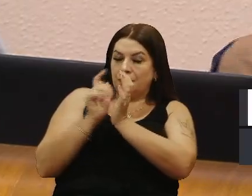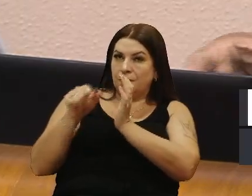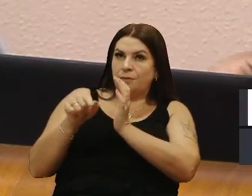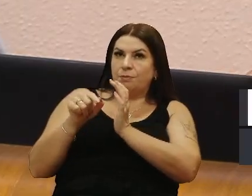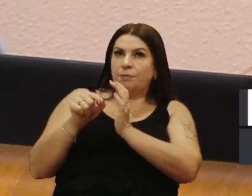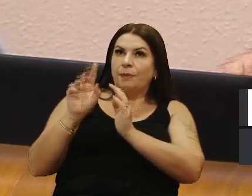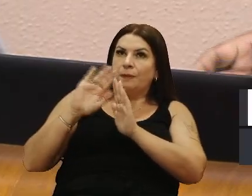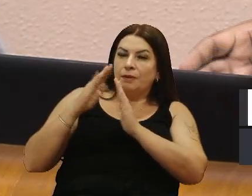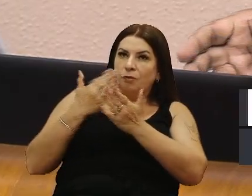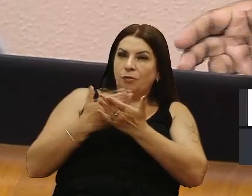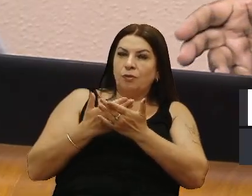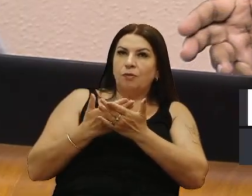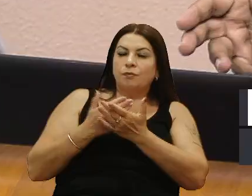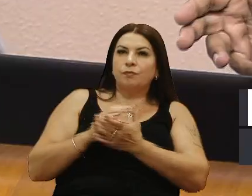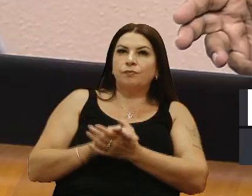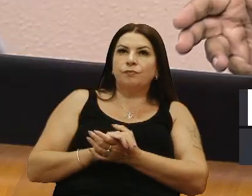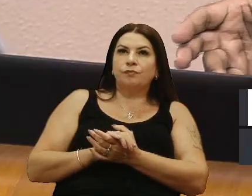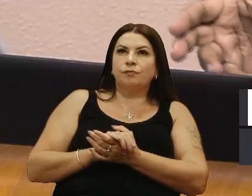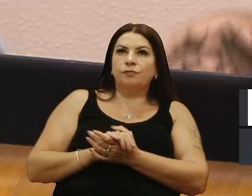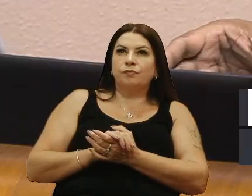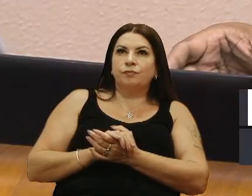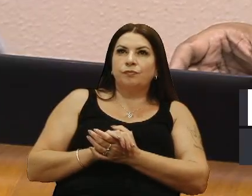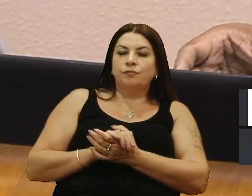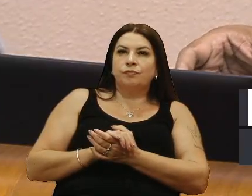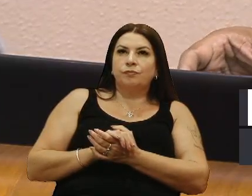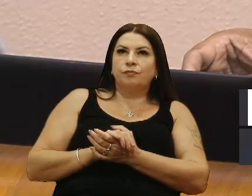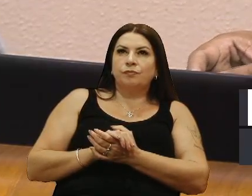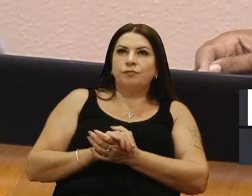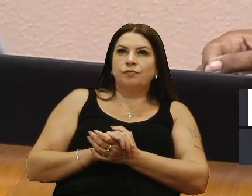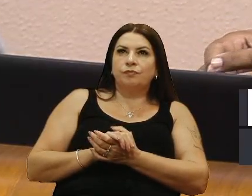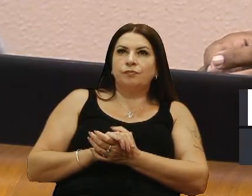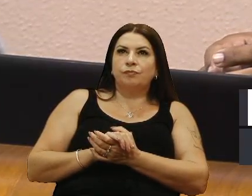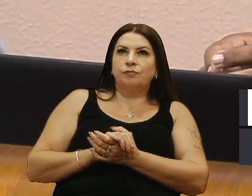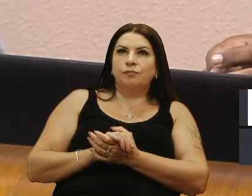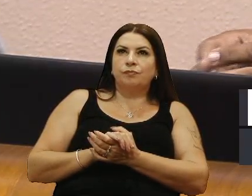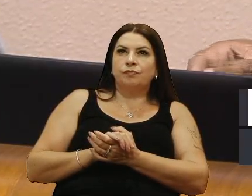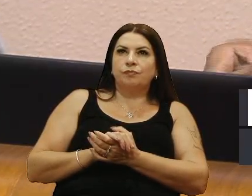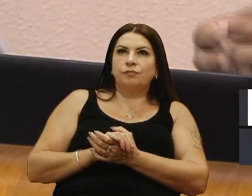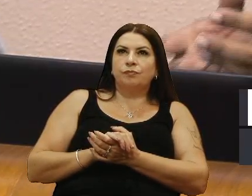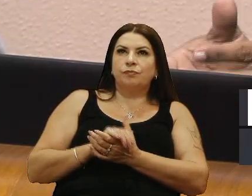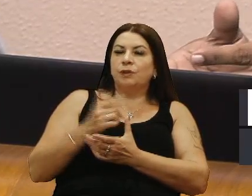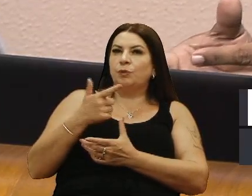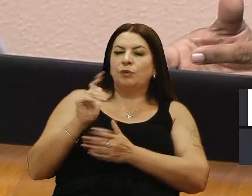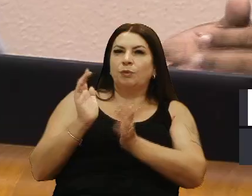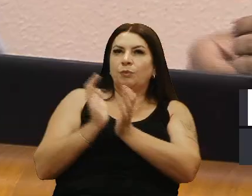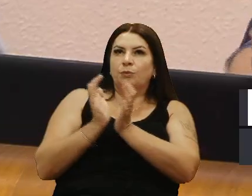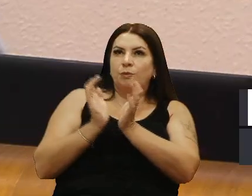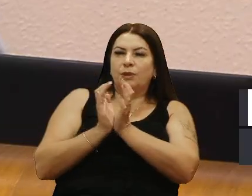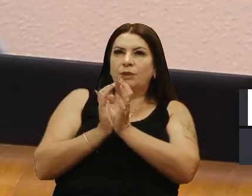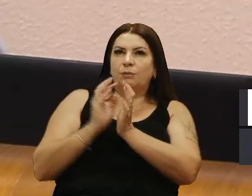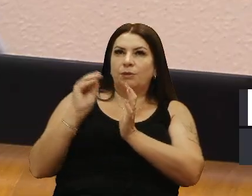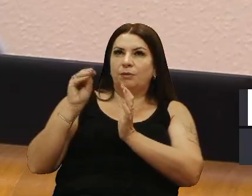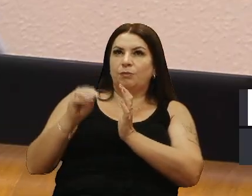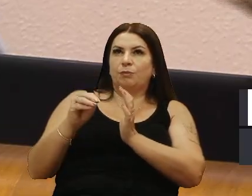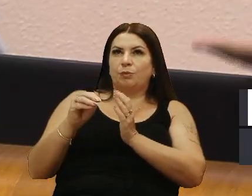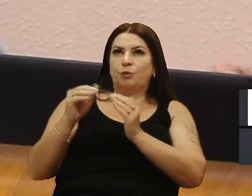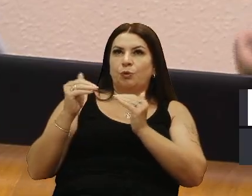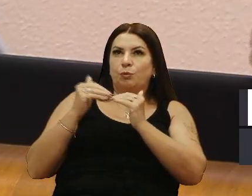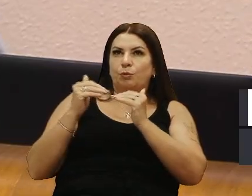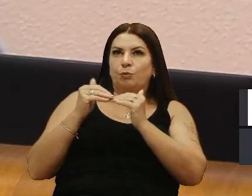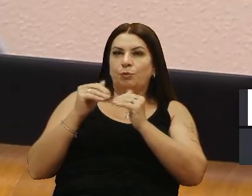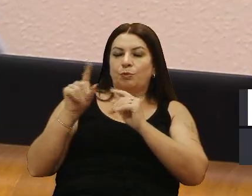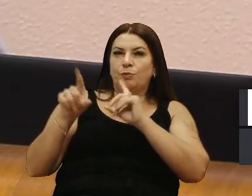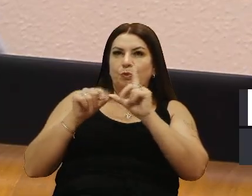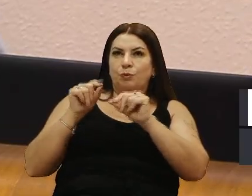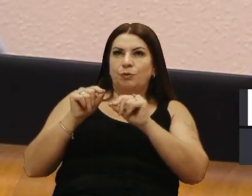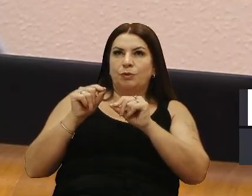as escolas, elas não têm nem uma equipe que se colocou de acordo com os